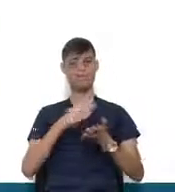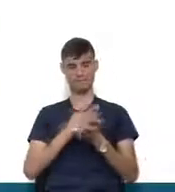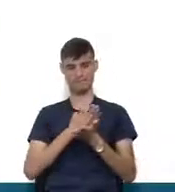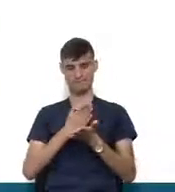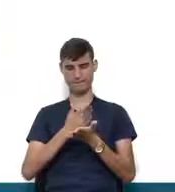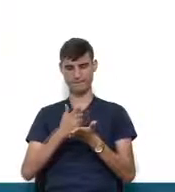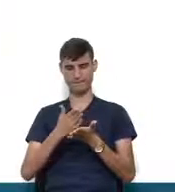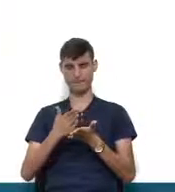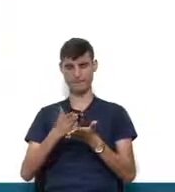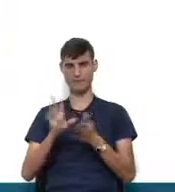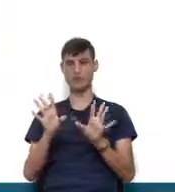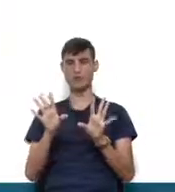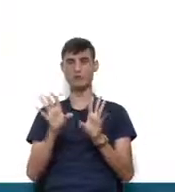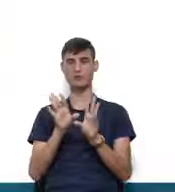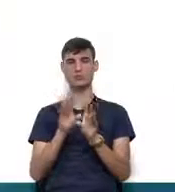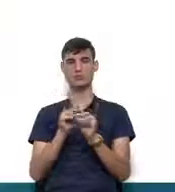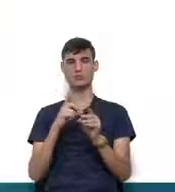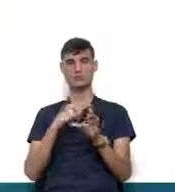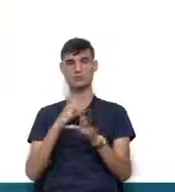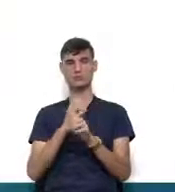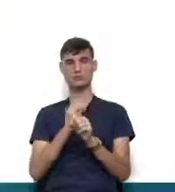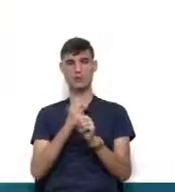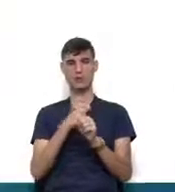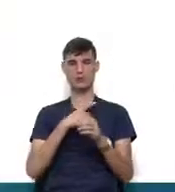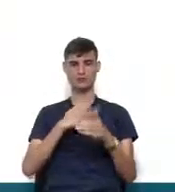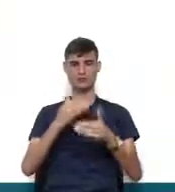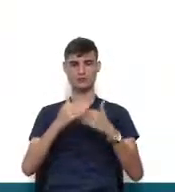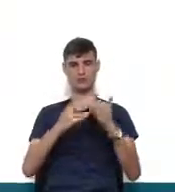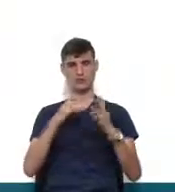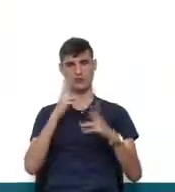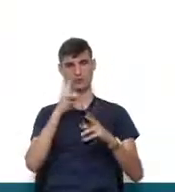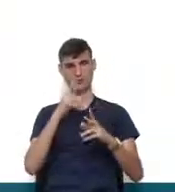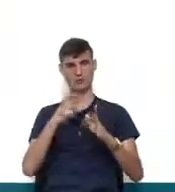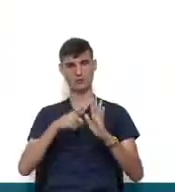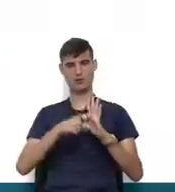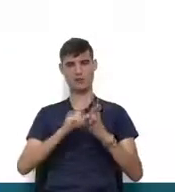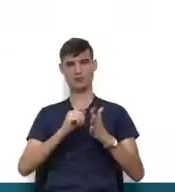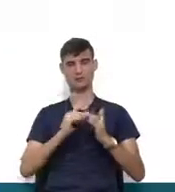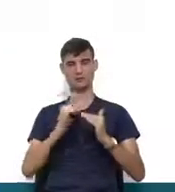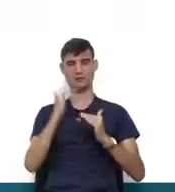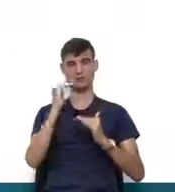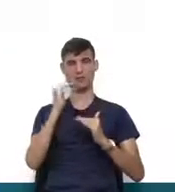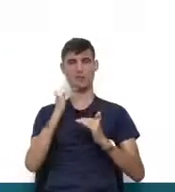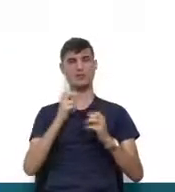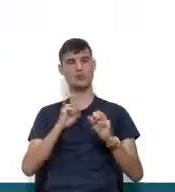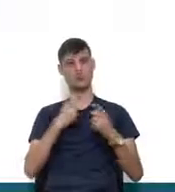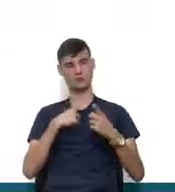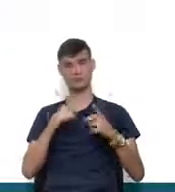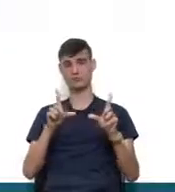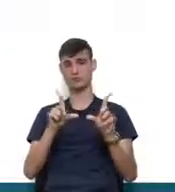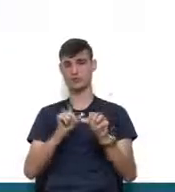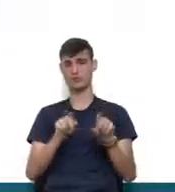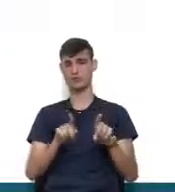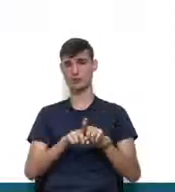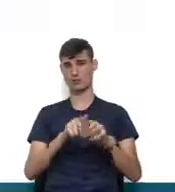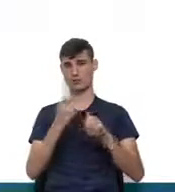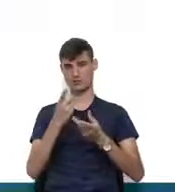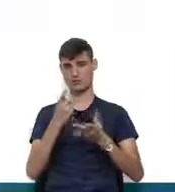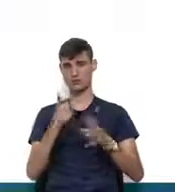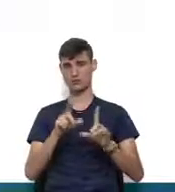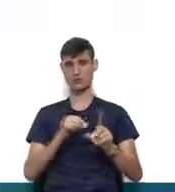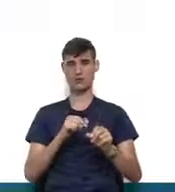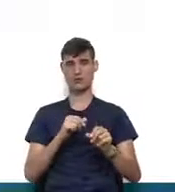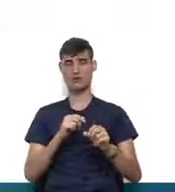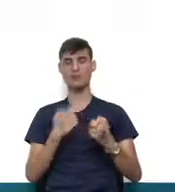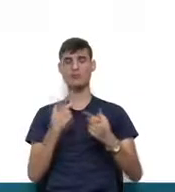sequência das somas parciais, iguais nós acabamos de ver aqui em cima, ou reduzidas, né, como você prefere